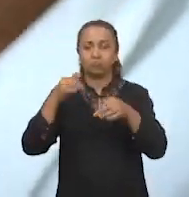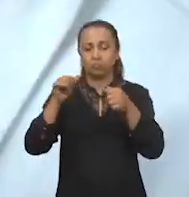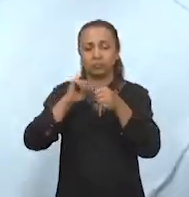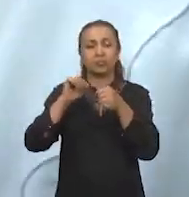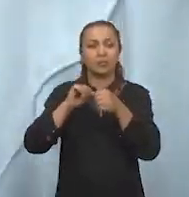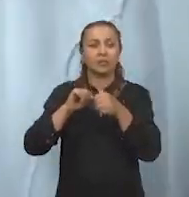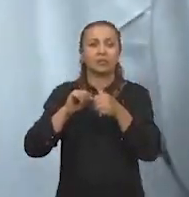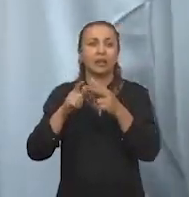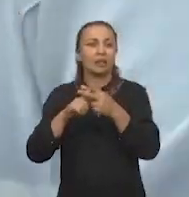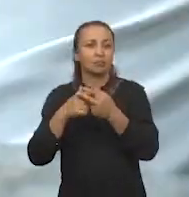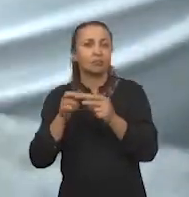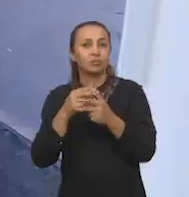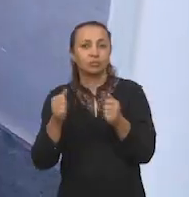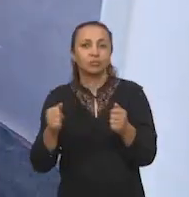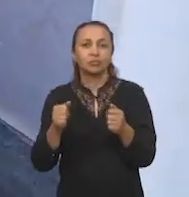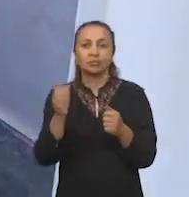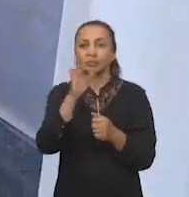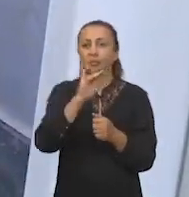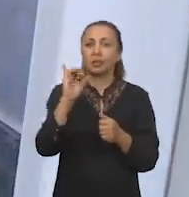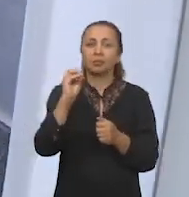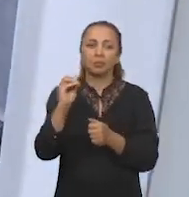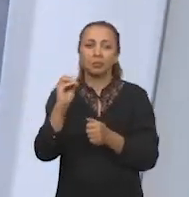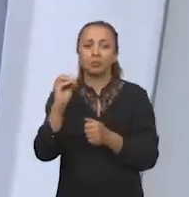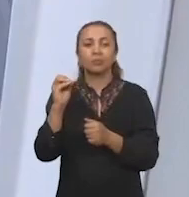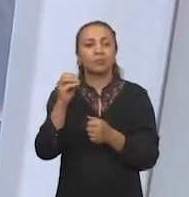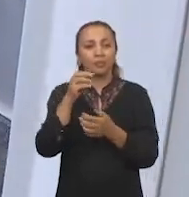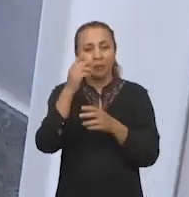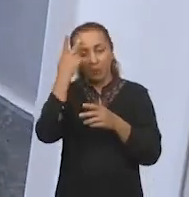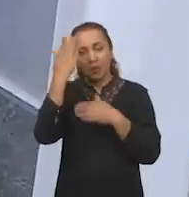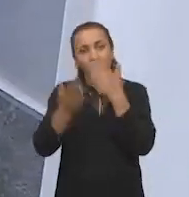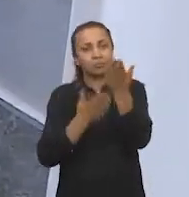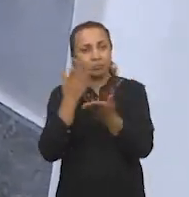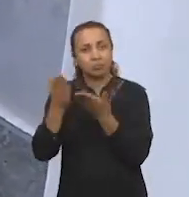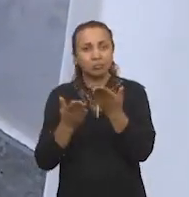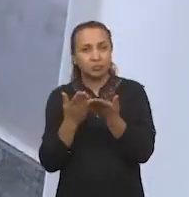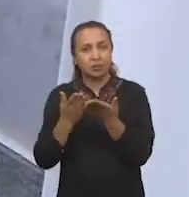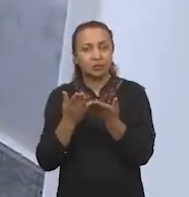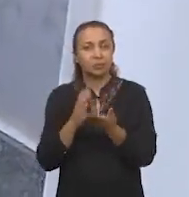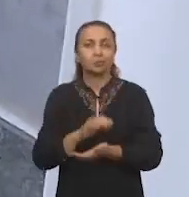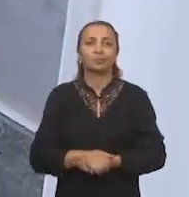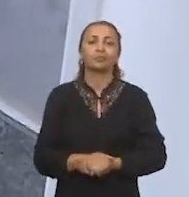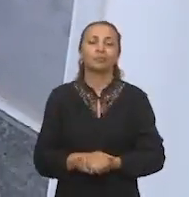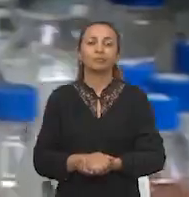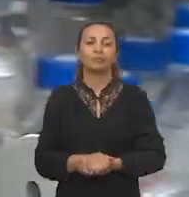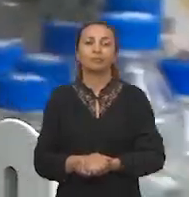esses biorremediadores como mais uma ferramenta no tratamento de resíduos.